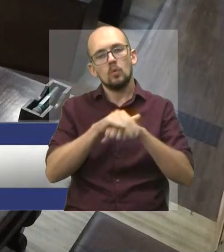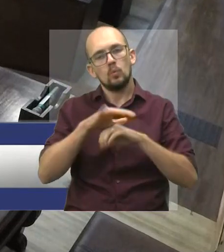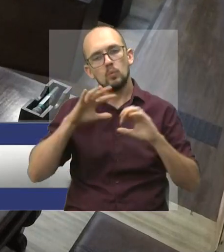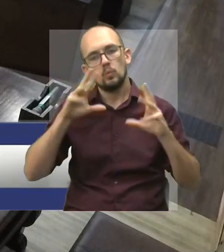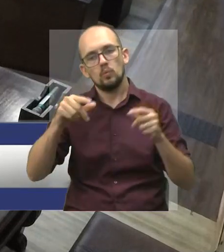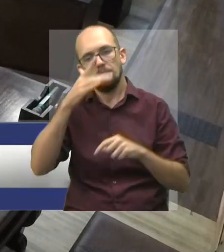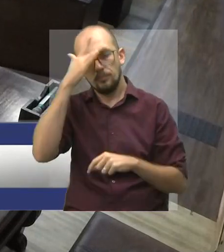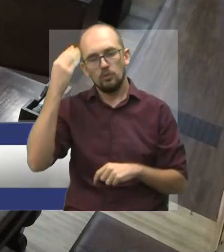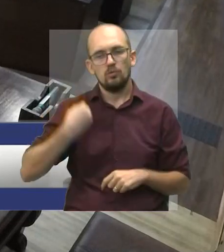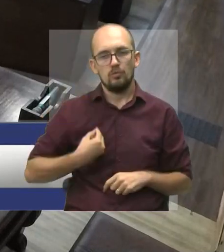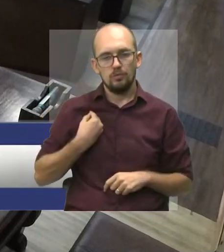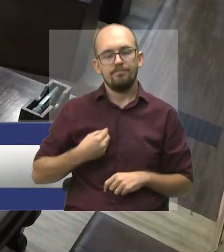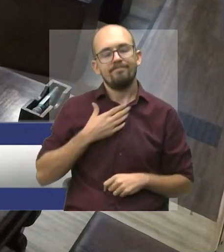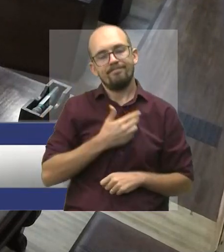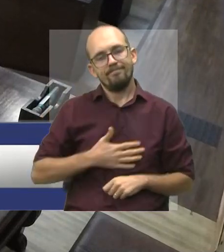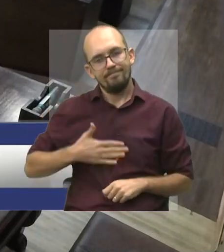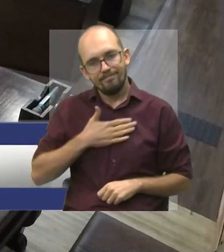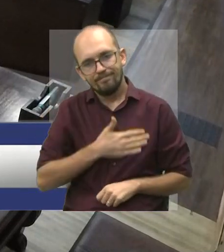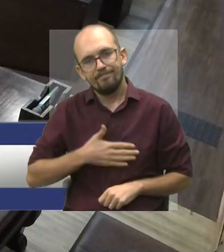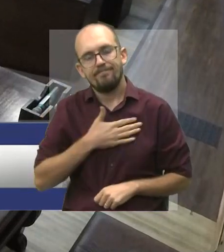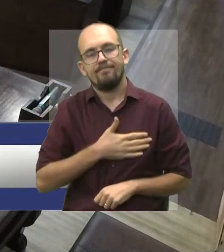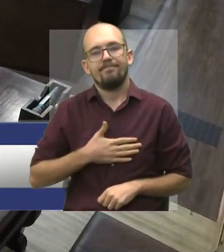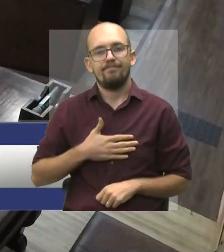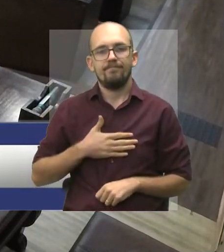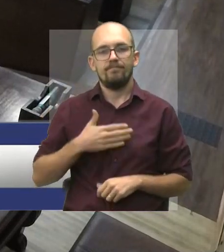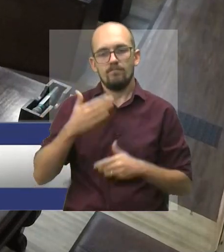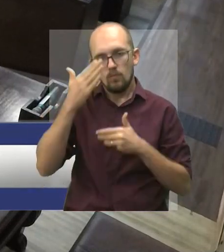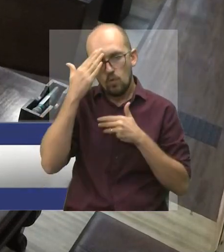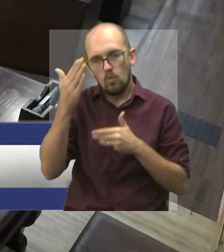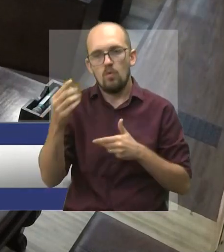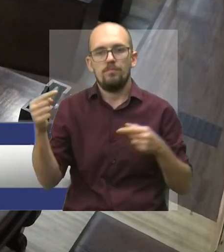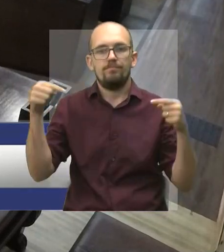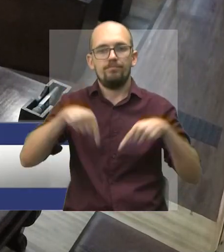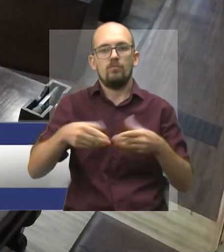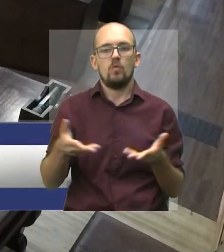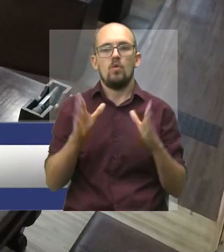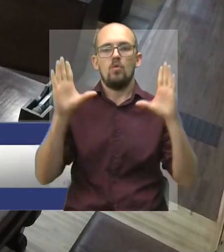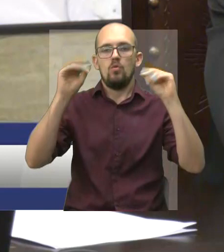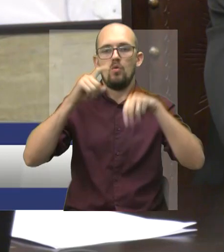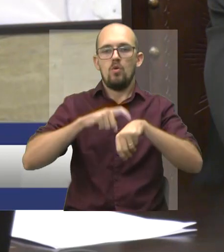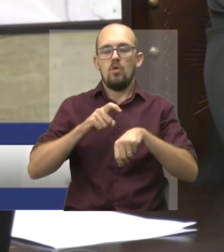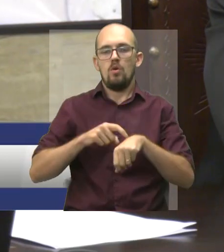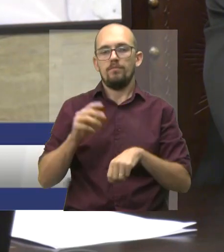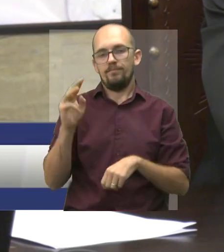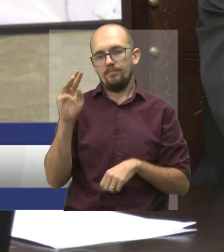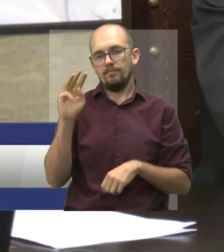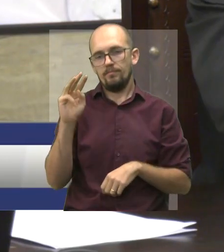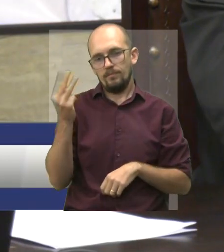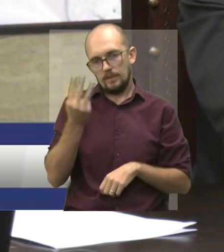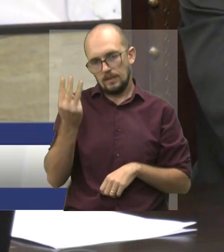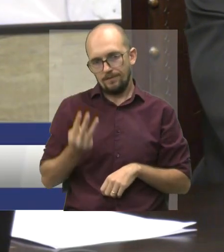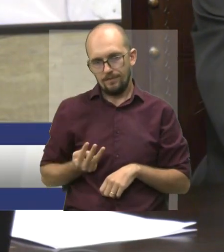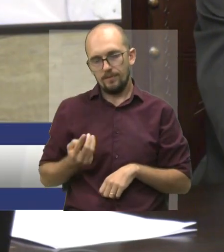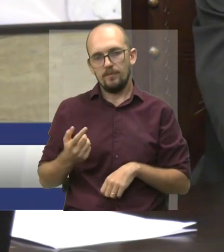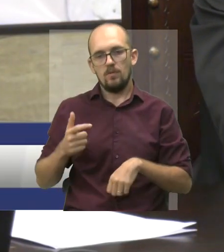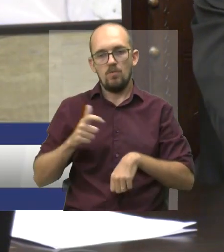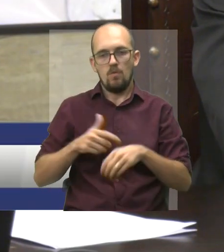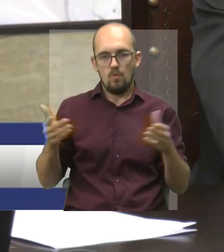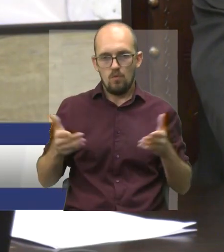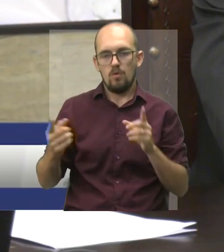É um prazer, uma honra recebê-los nesta noite de terça-feira para um tema